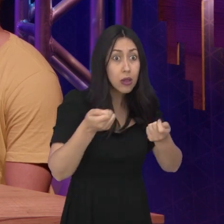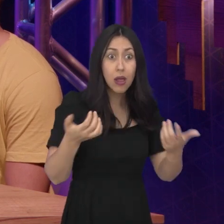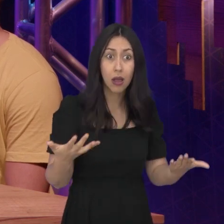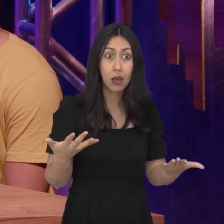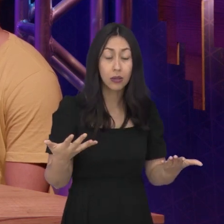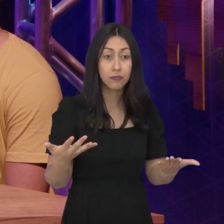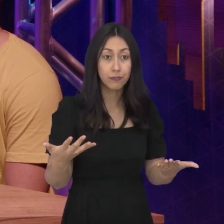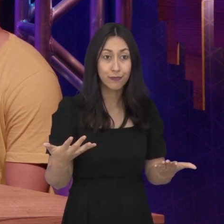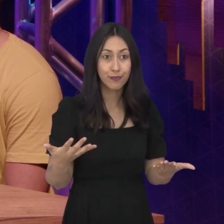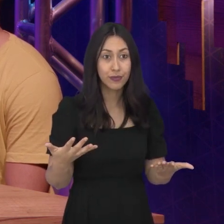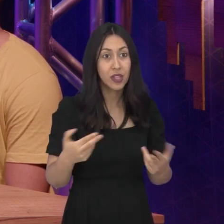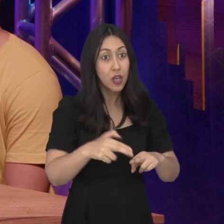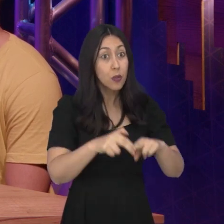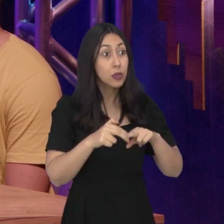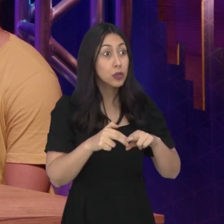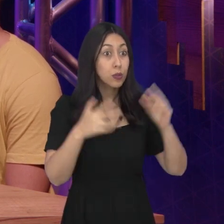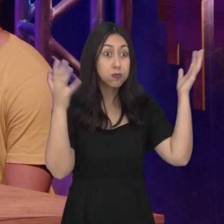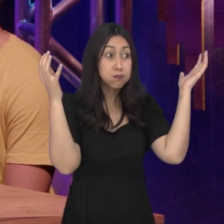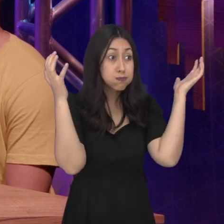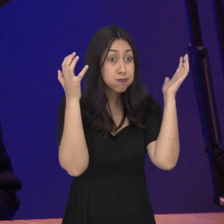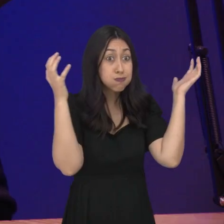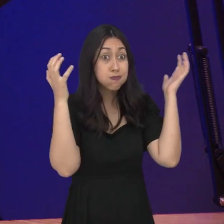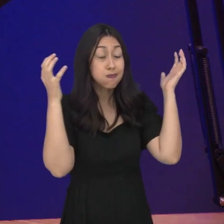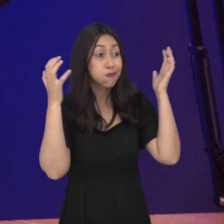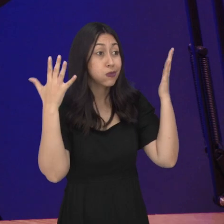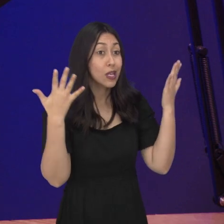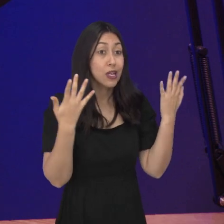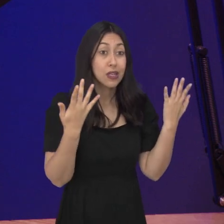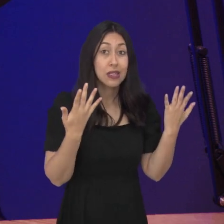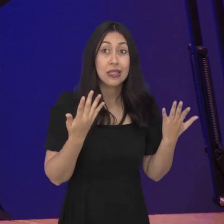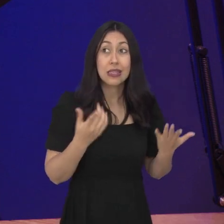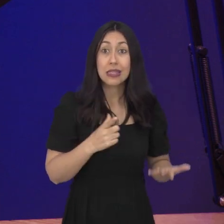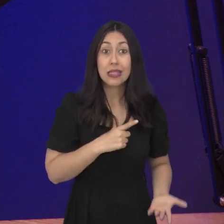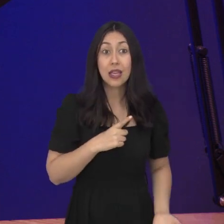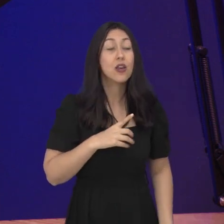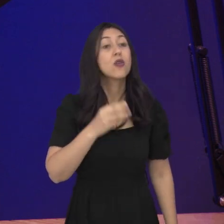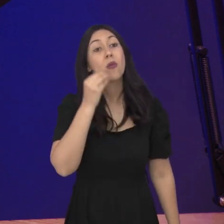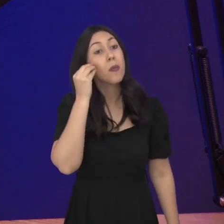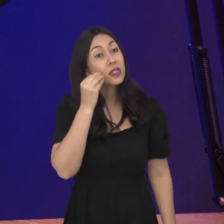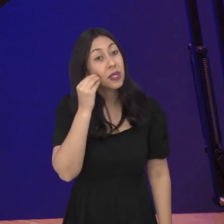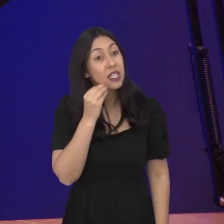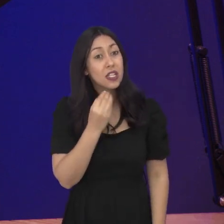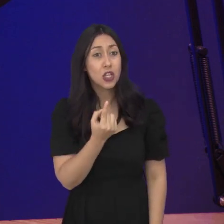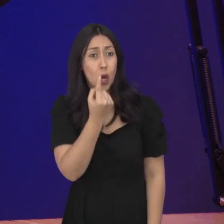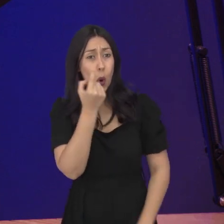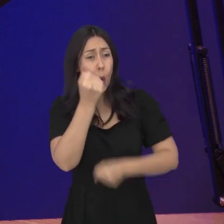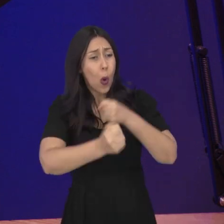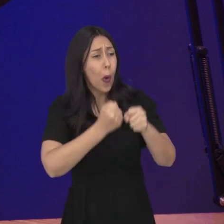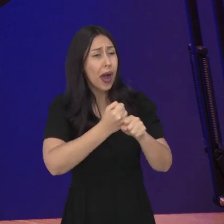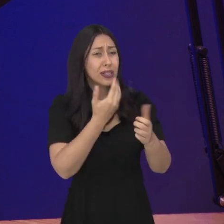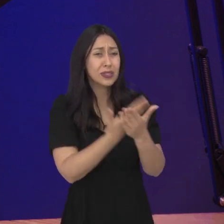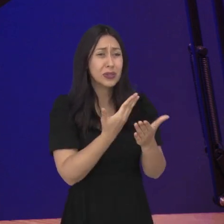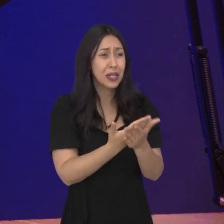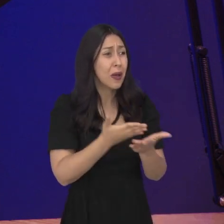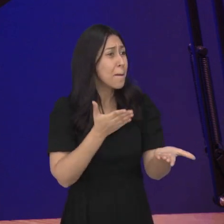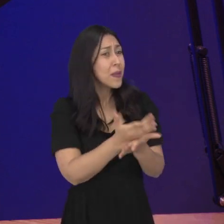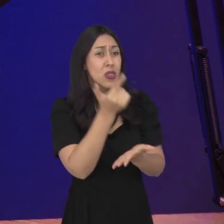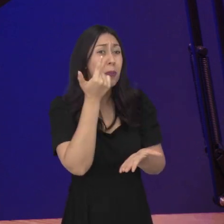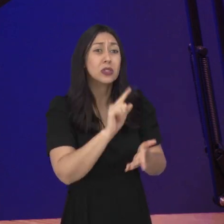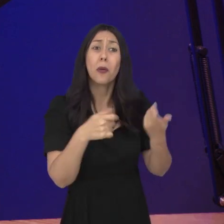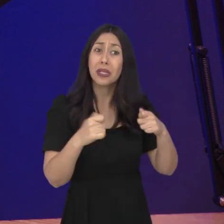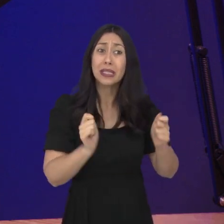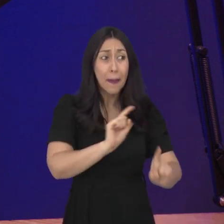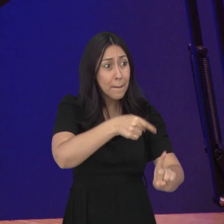determinar o futuro. Então, o insucesso nesse processo traz a recorrência da experiência de mais um ano de estudos e uma sensação